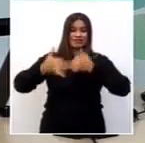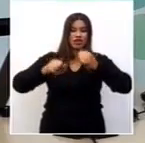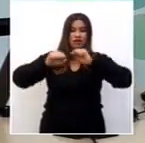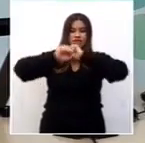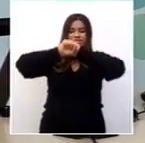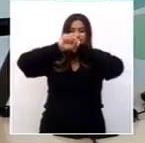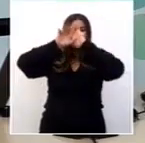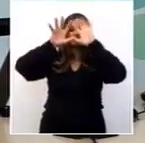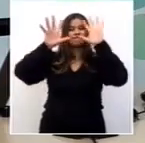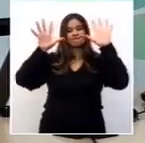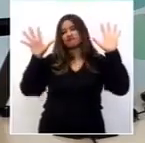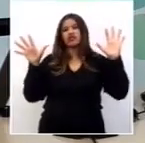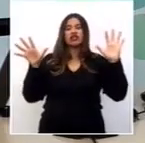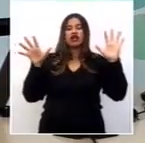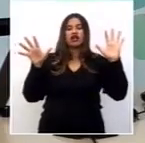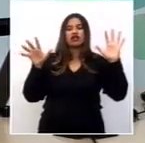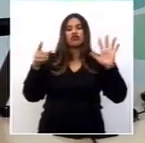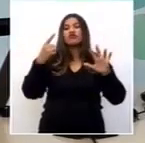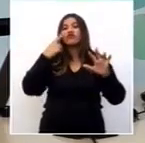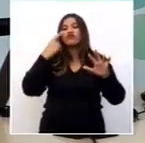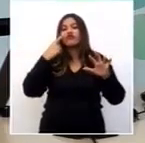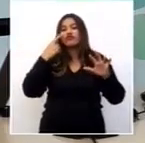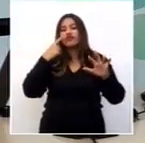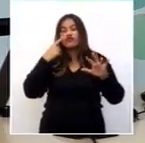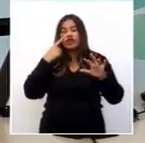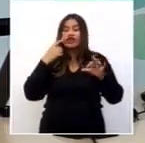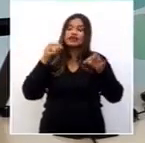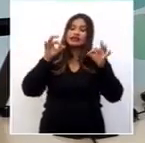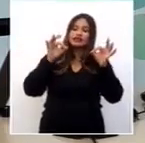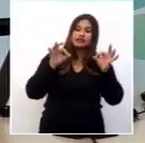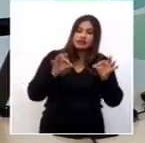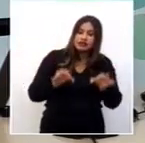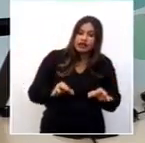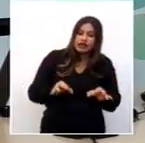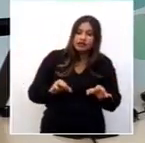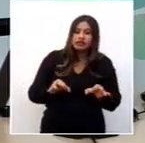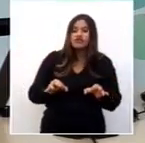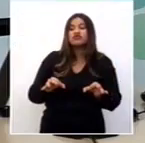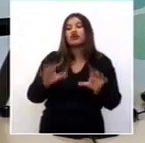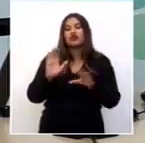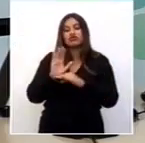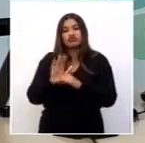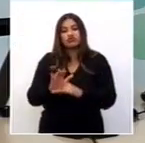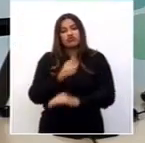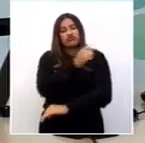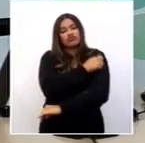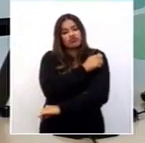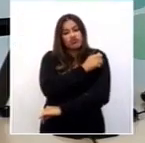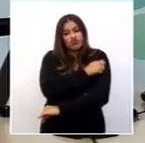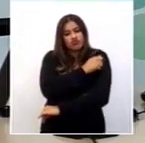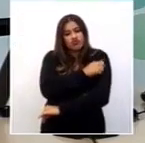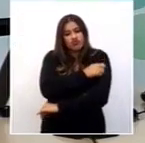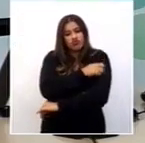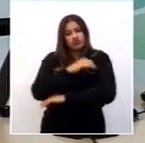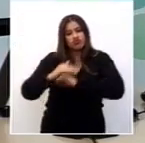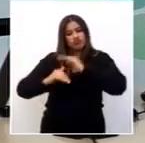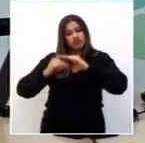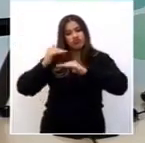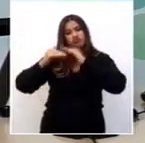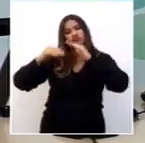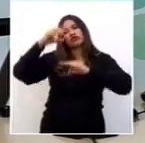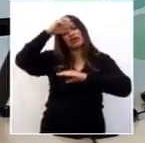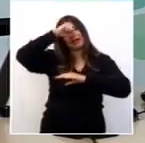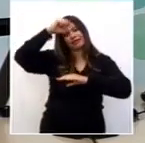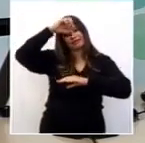intencionalidade pedagógica que ele vai ter para que essa avaliação seja real, de fato significativa e possa melhorar a aprendizagem